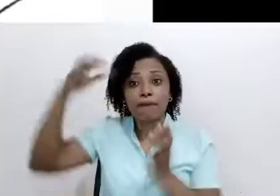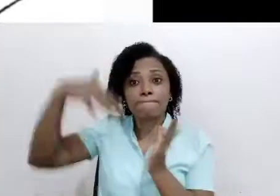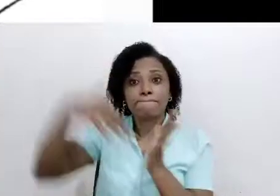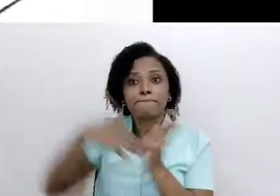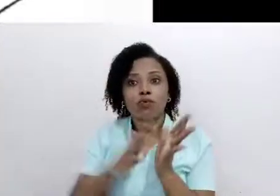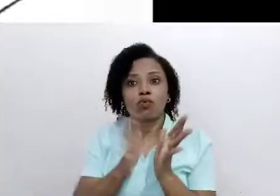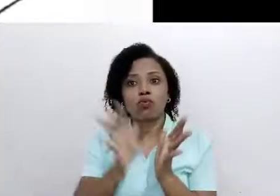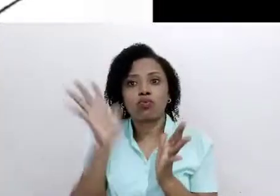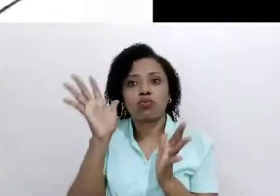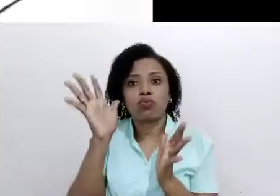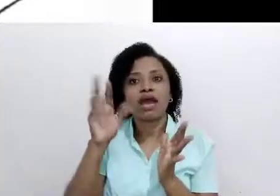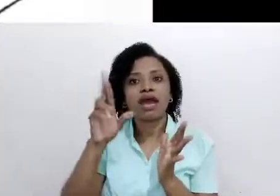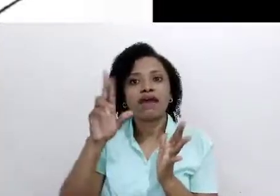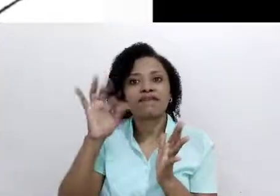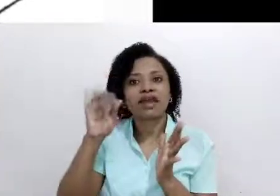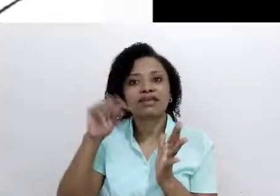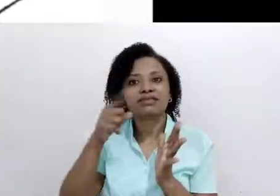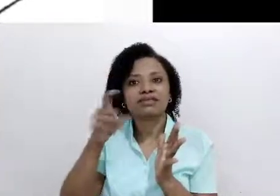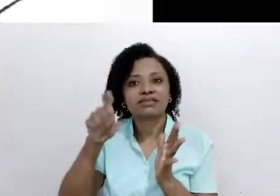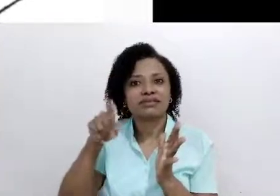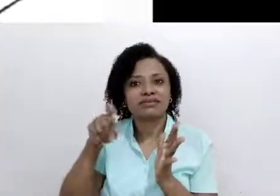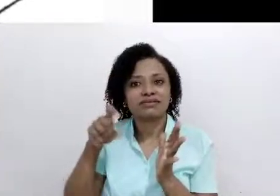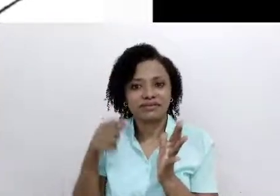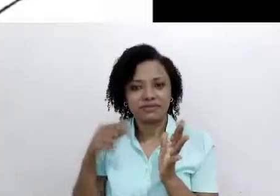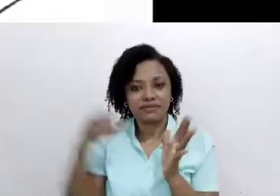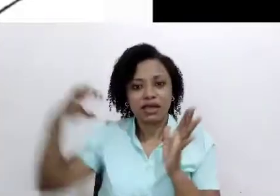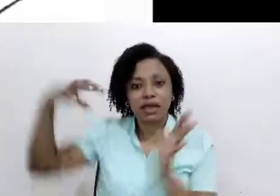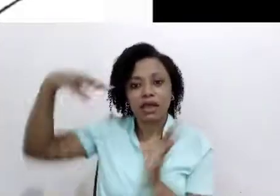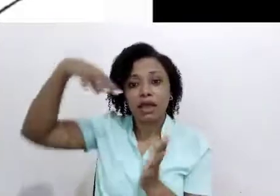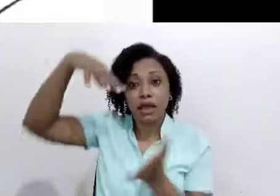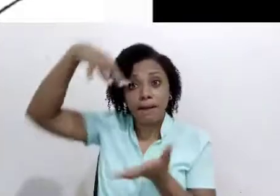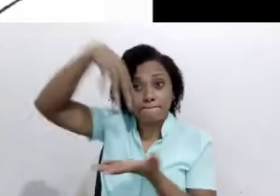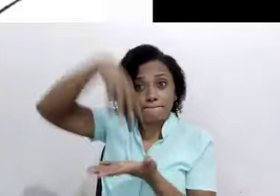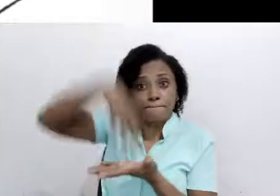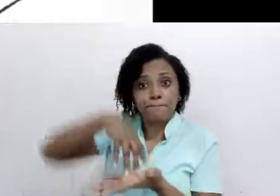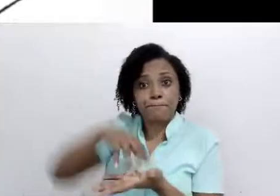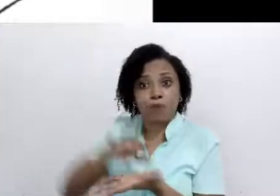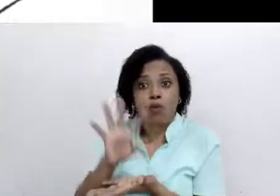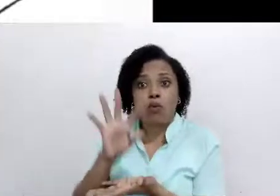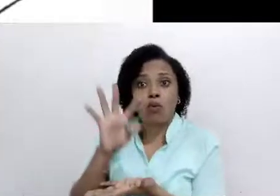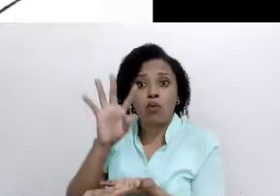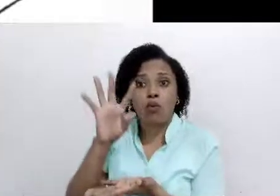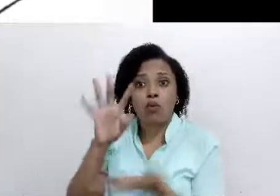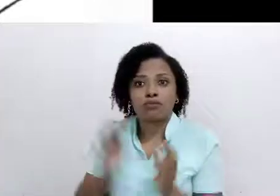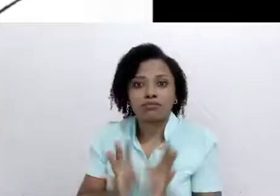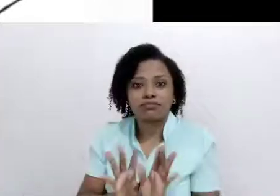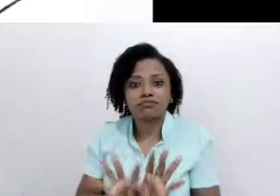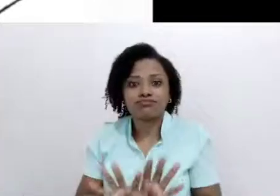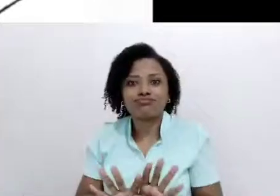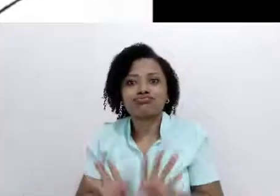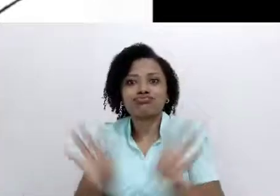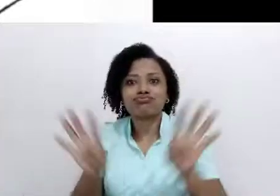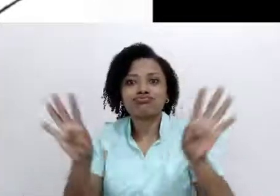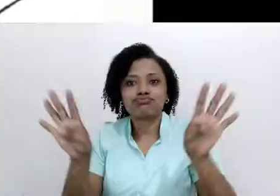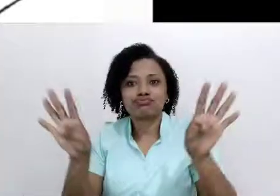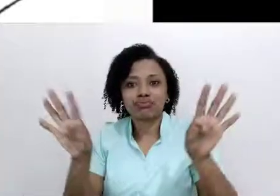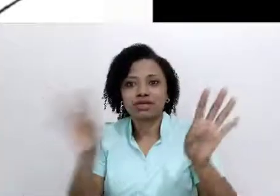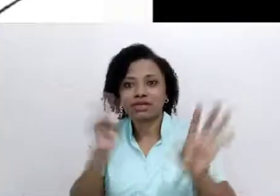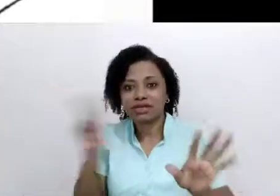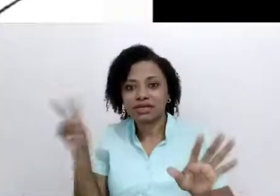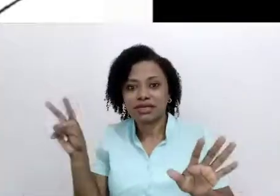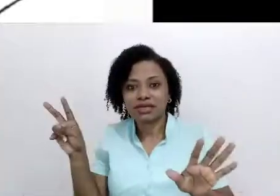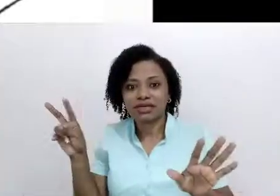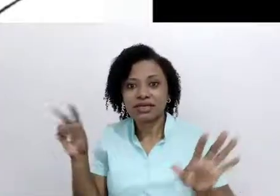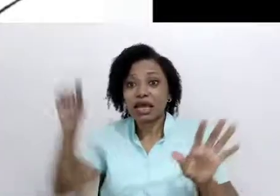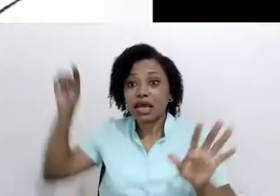fonte bate em uma superfície, incide em uma superfície e ela é refletida para o mesmo lado. Ela